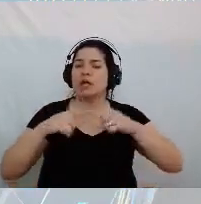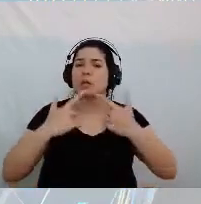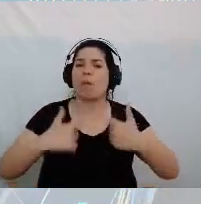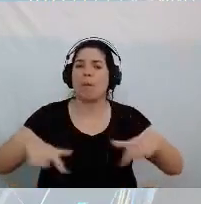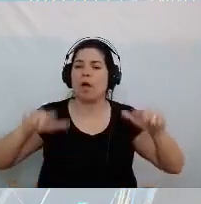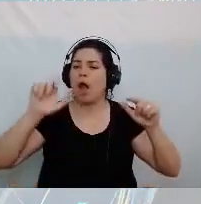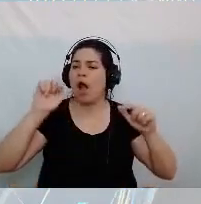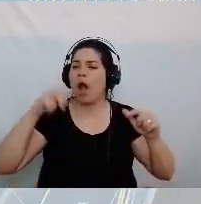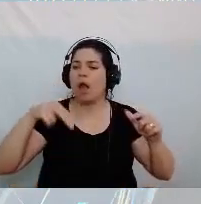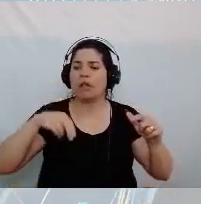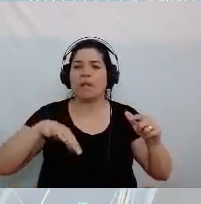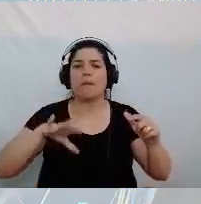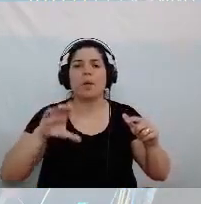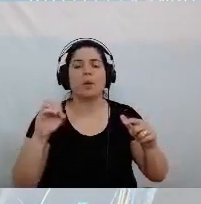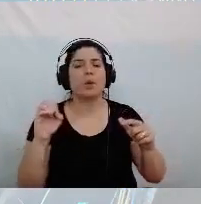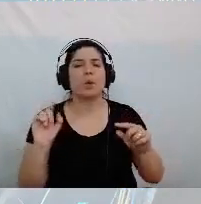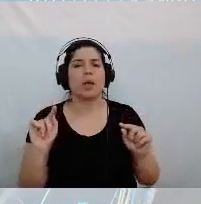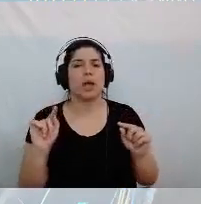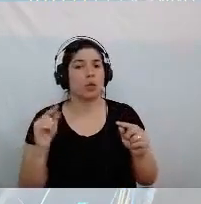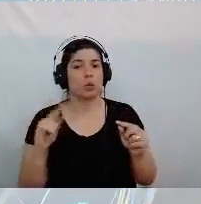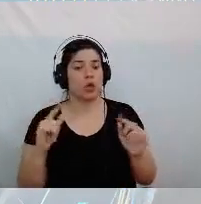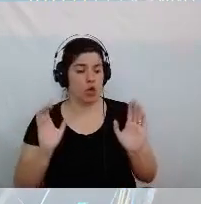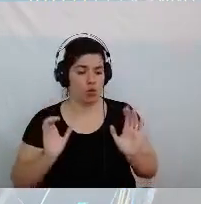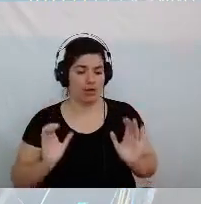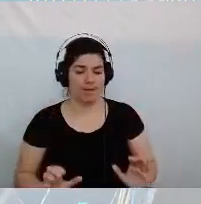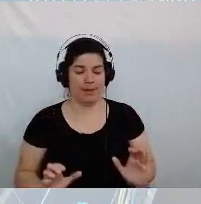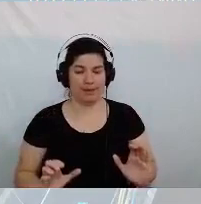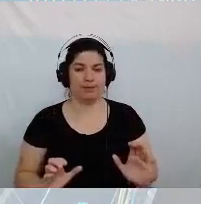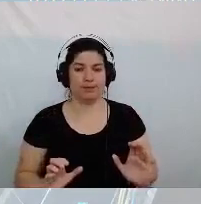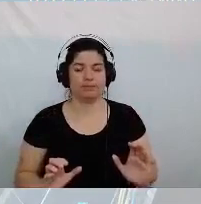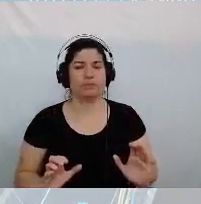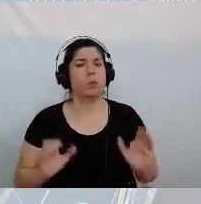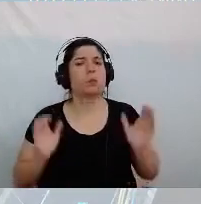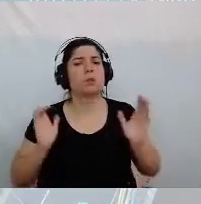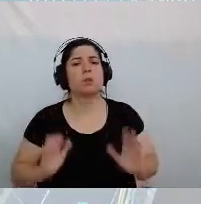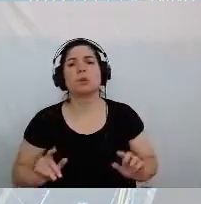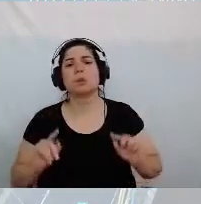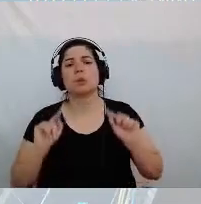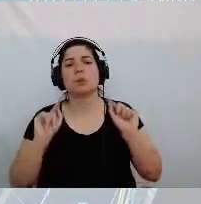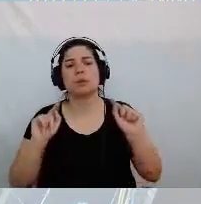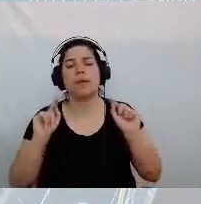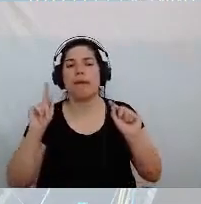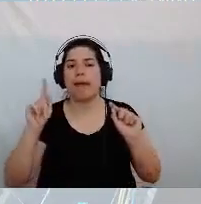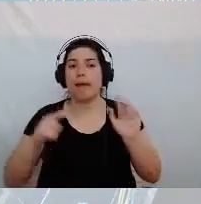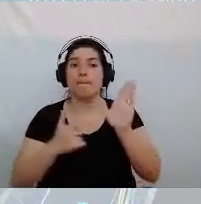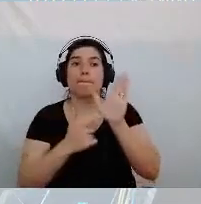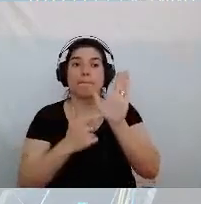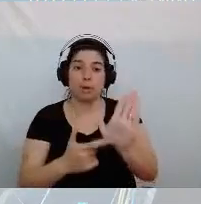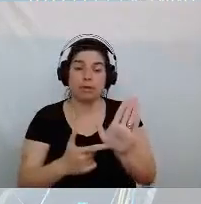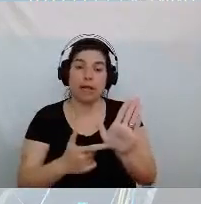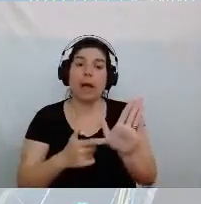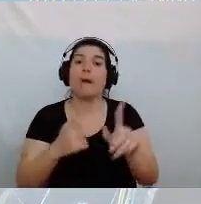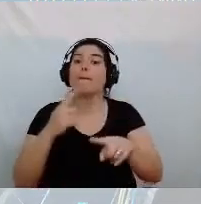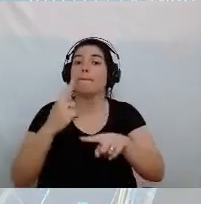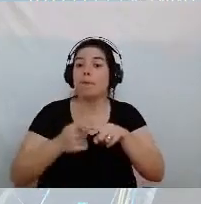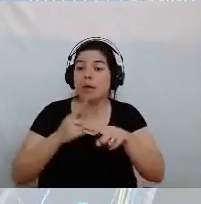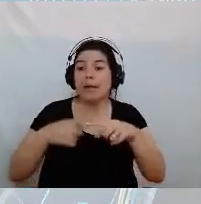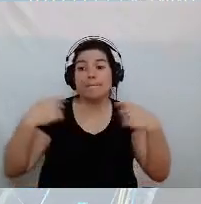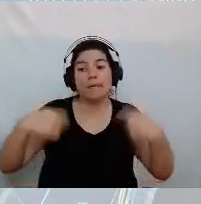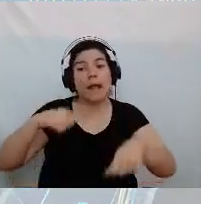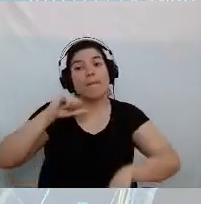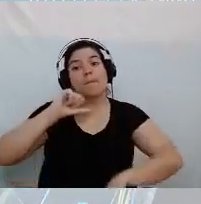sem comportamento agora o comportamento não é um set alguma coisa comportamento é o comportamento que especifica a razão paraa mudança do